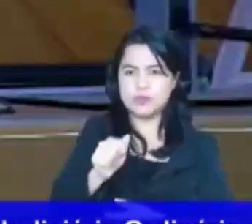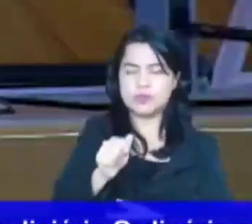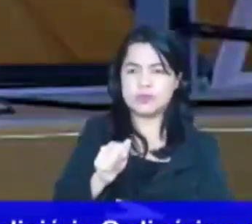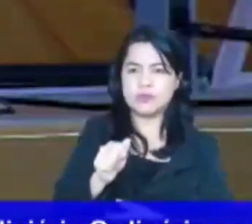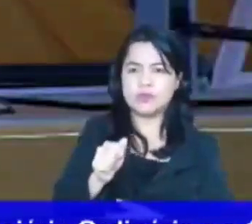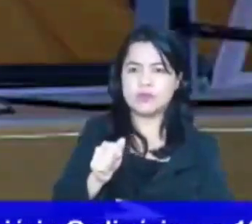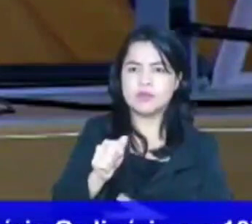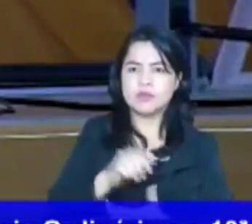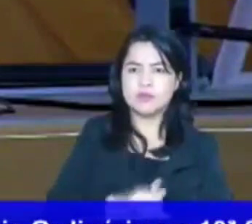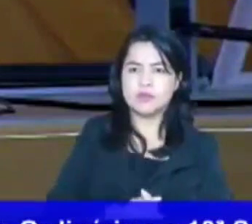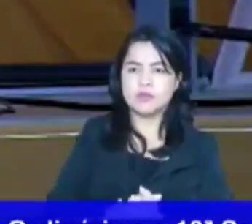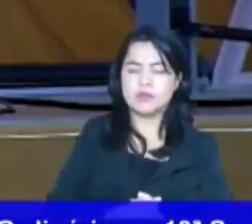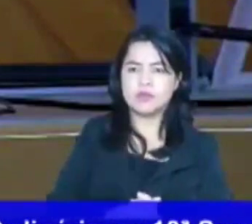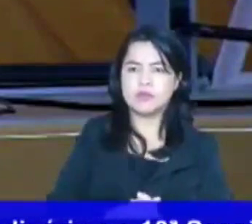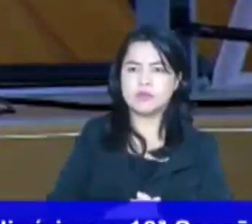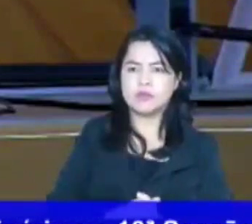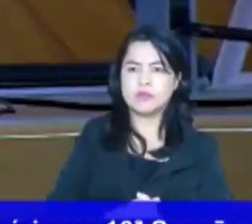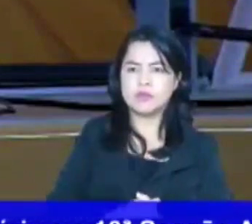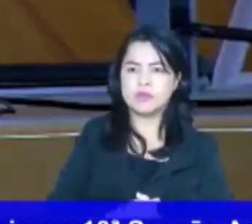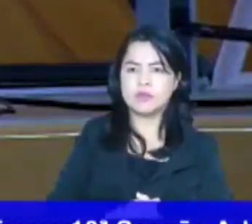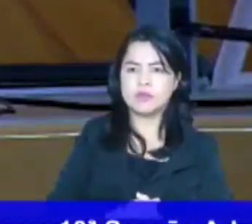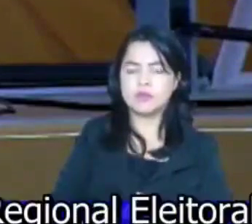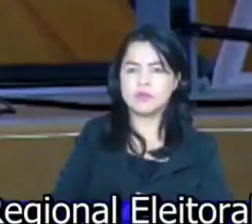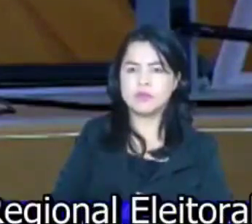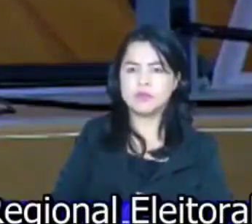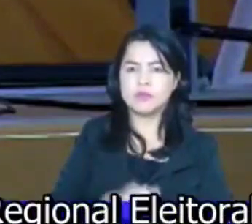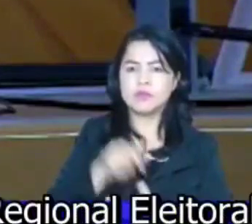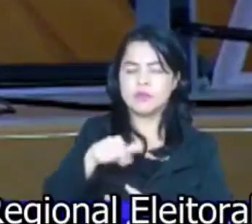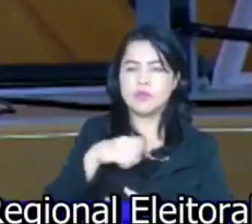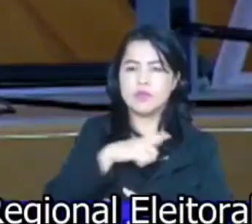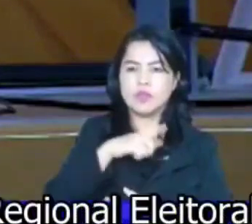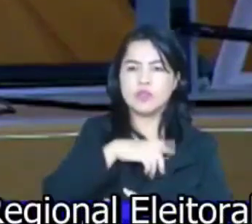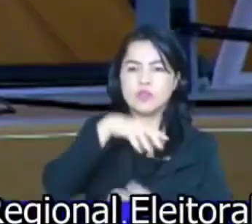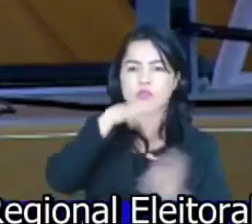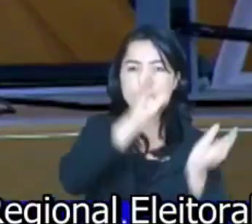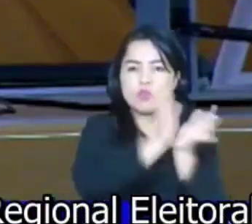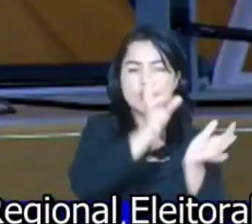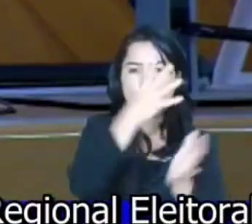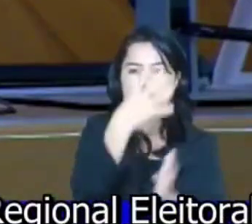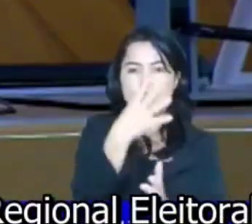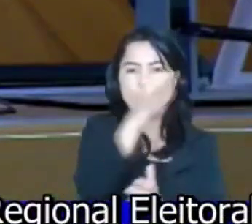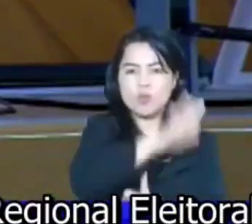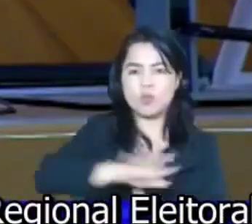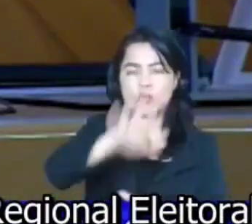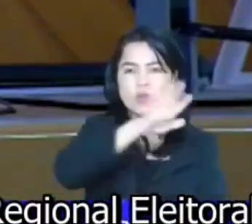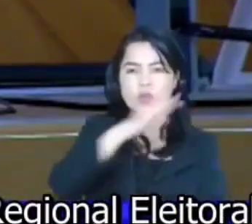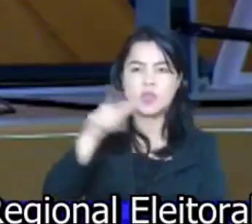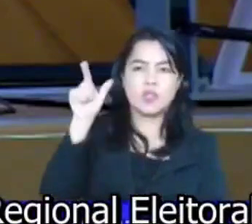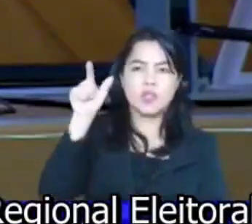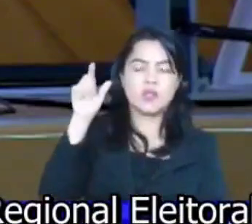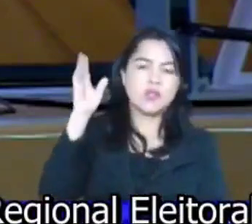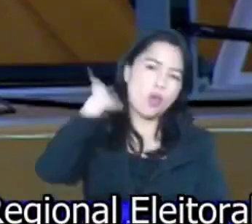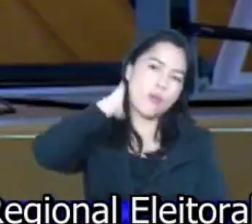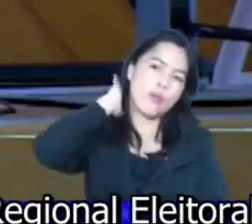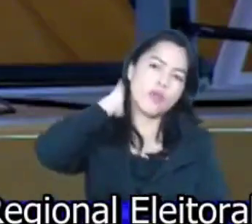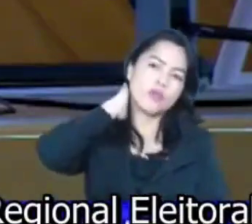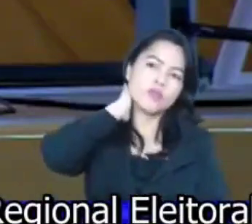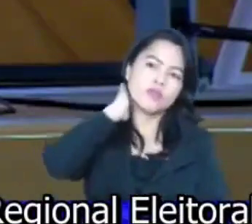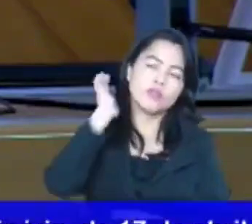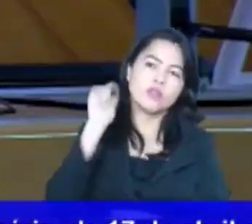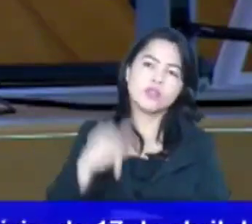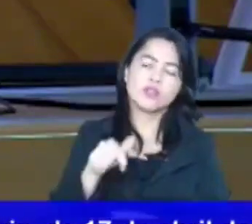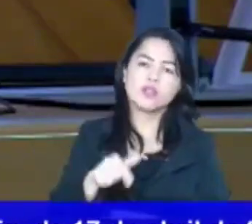na desembargador passagem Carmo do Antônio. comando da 4ª Região, e eu estarei em Belém representando o Tribunal